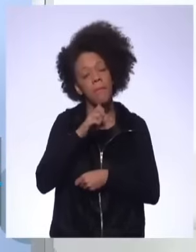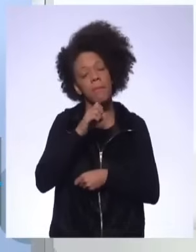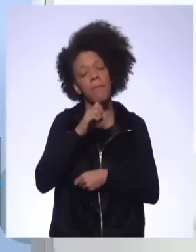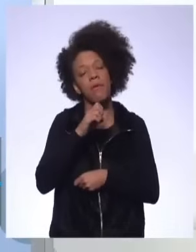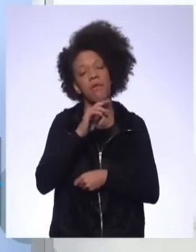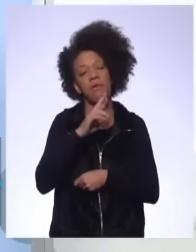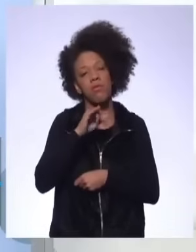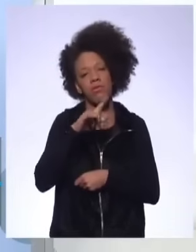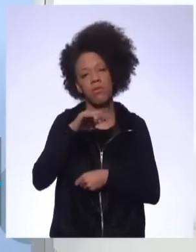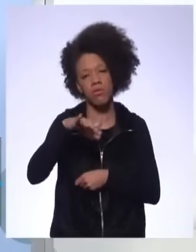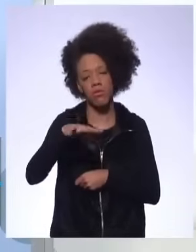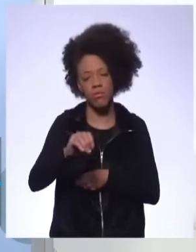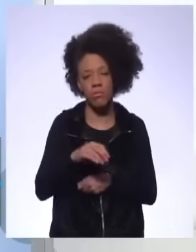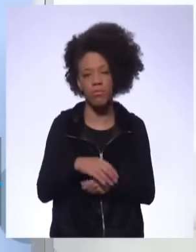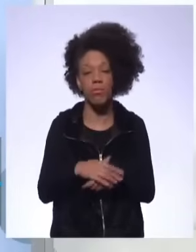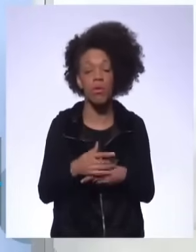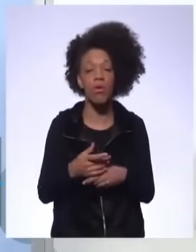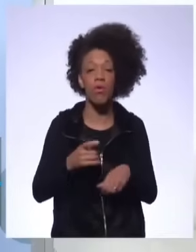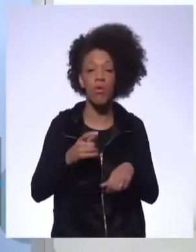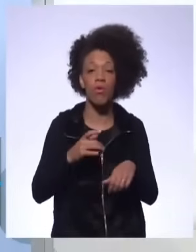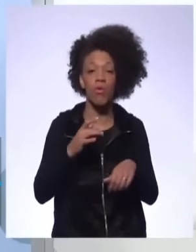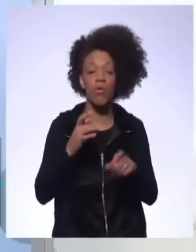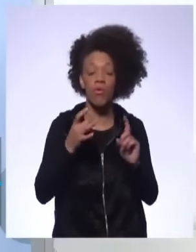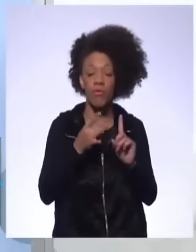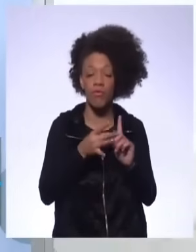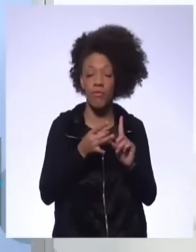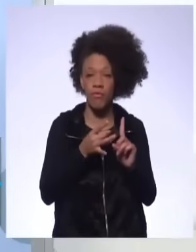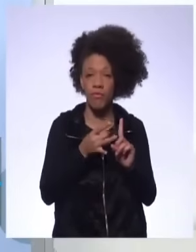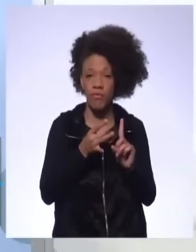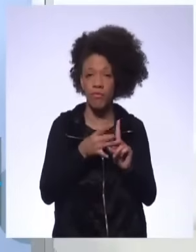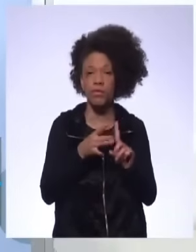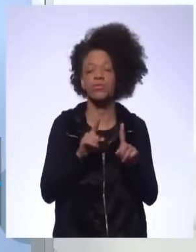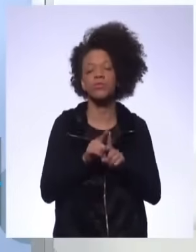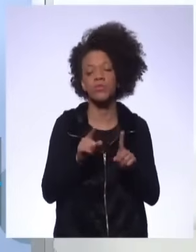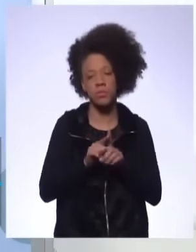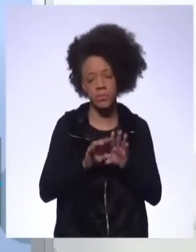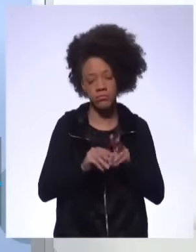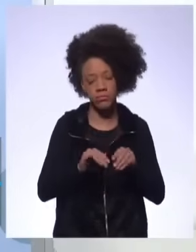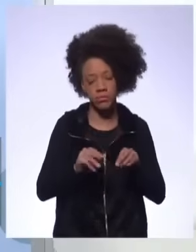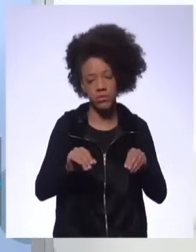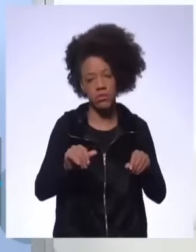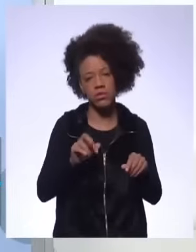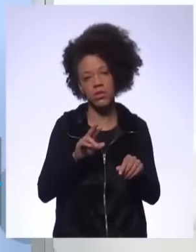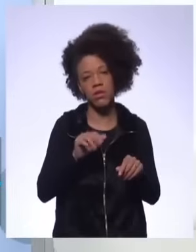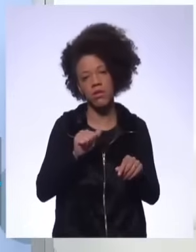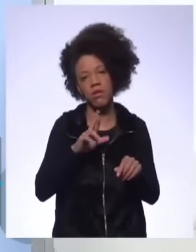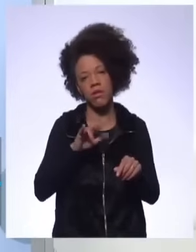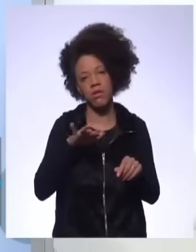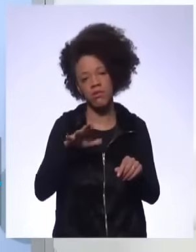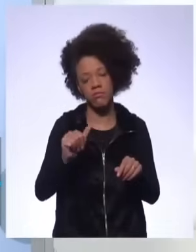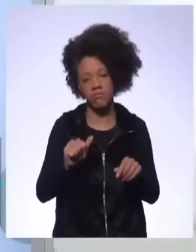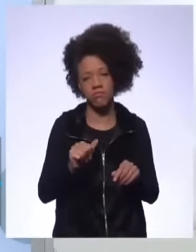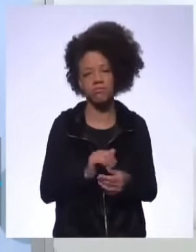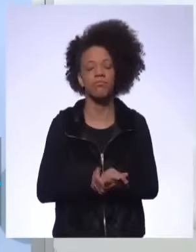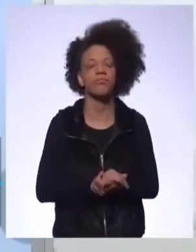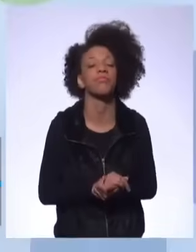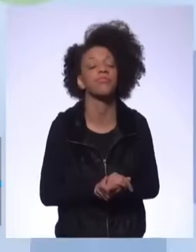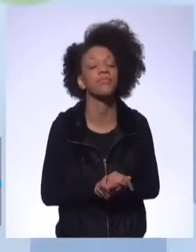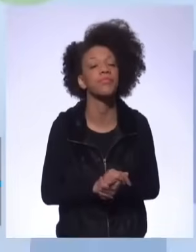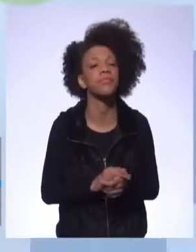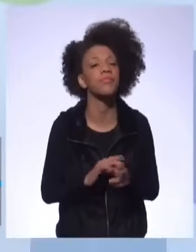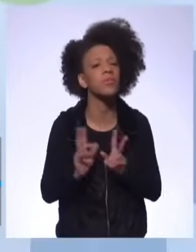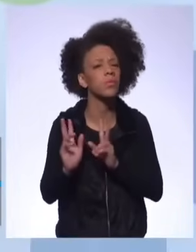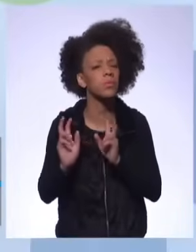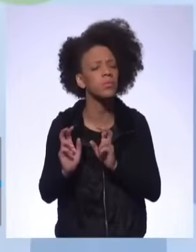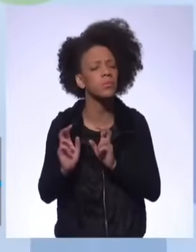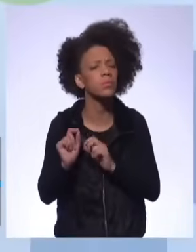extraído da natureza. O vidro é feito a partir de uma areia, extraído da natureza. tá bom? Professor, e tem uma aqui